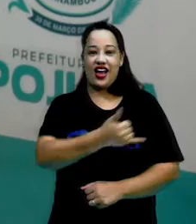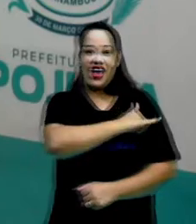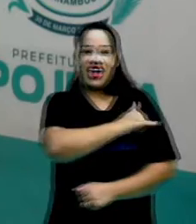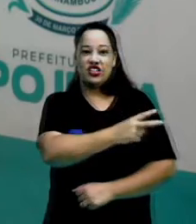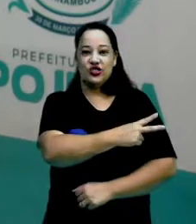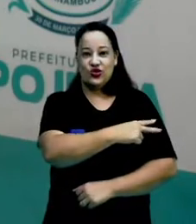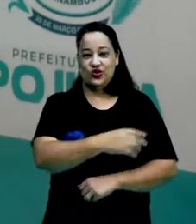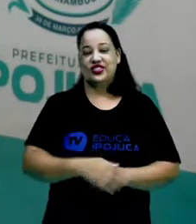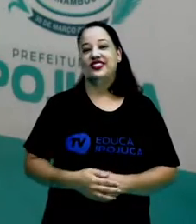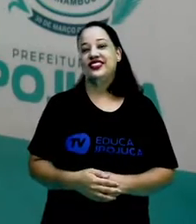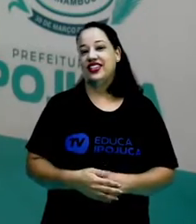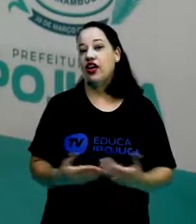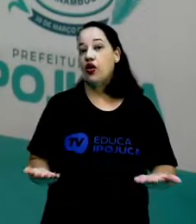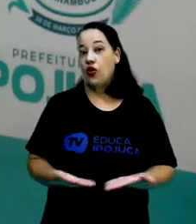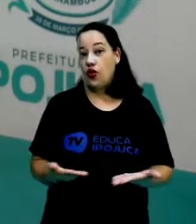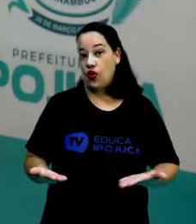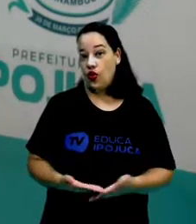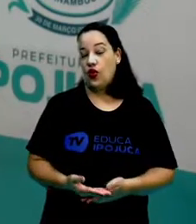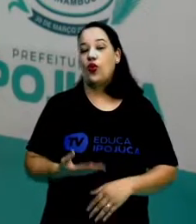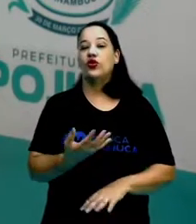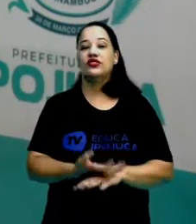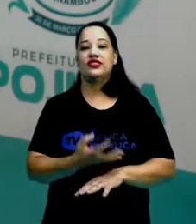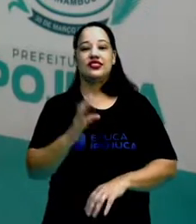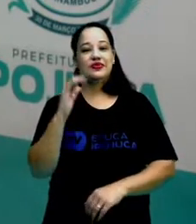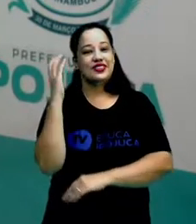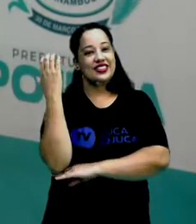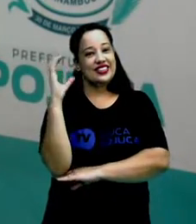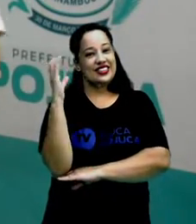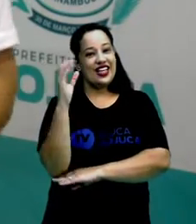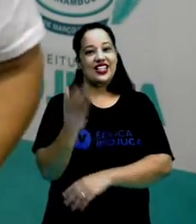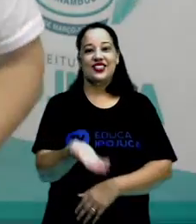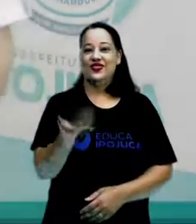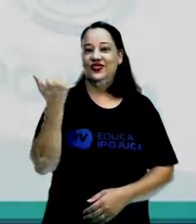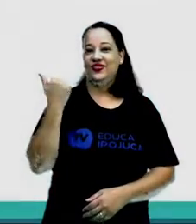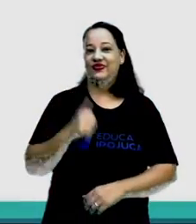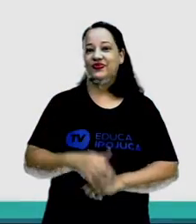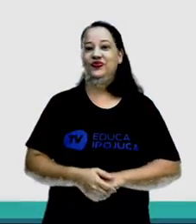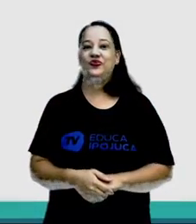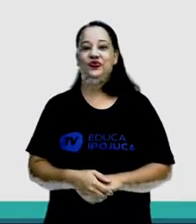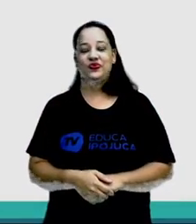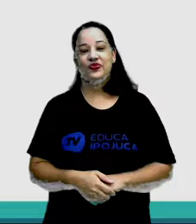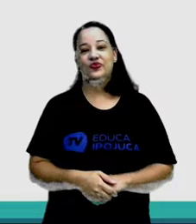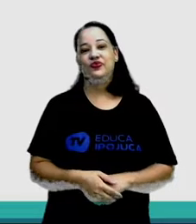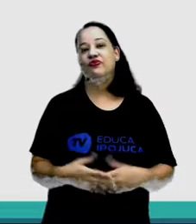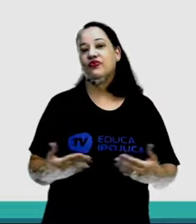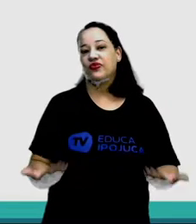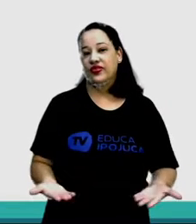Fase 2, hoje com a disciplina de Ciências. Vamos lá?